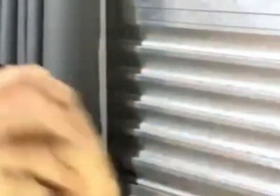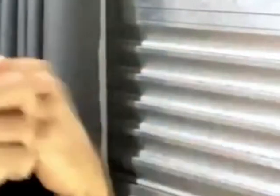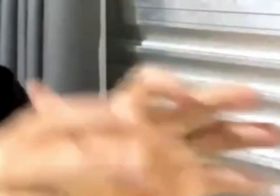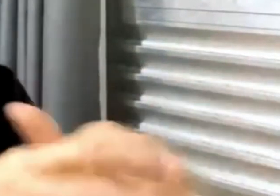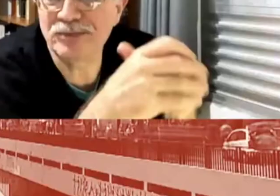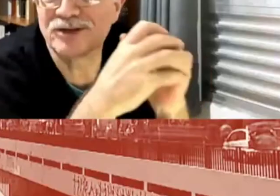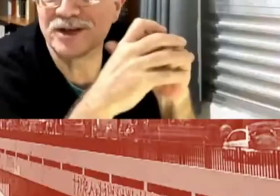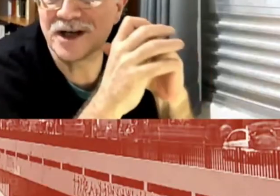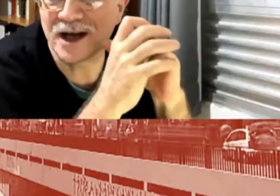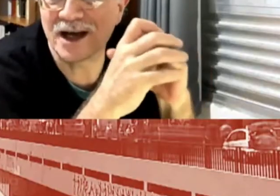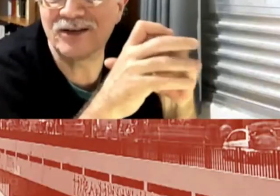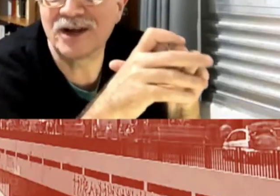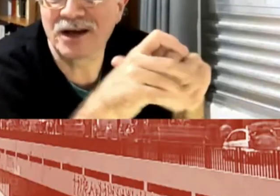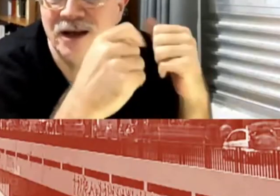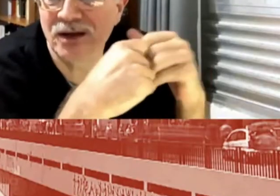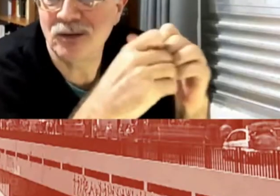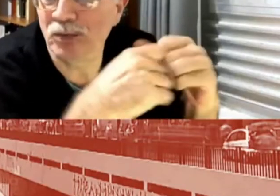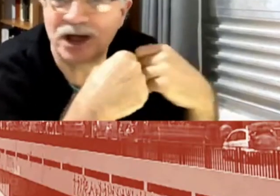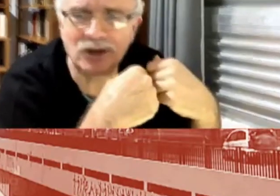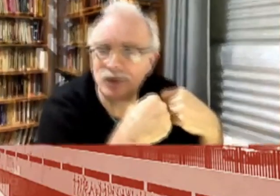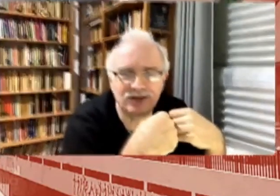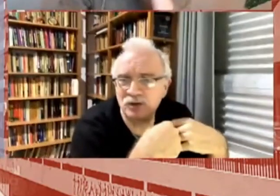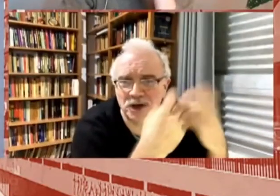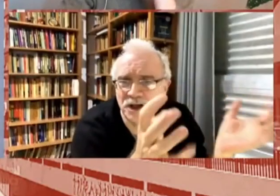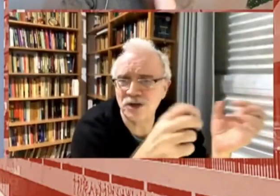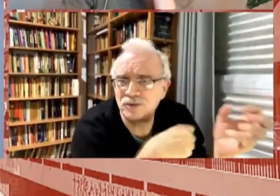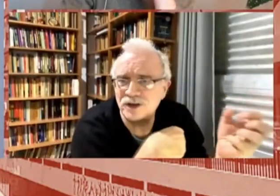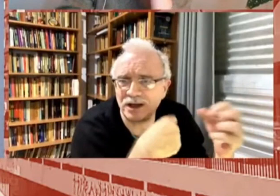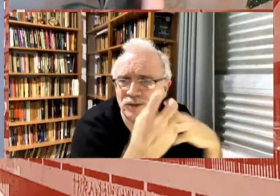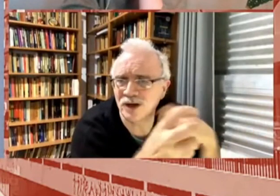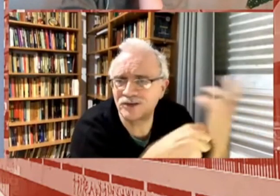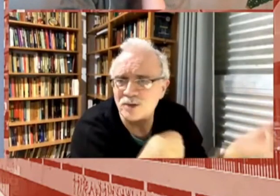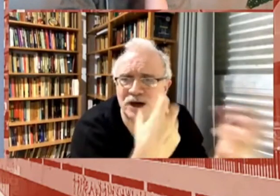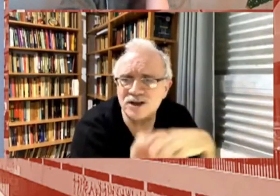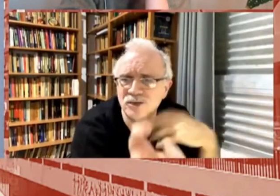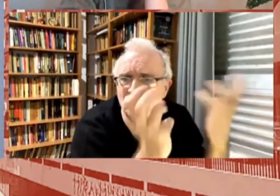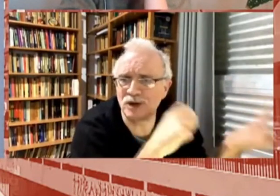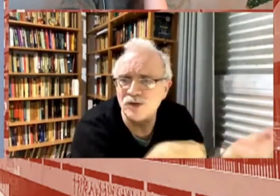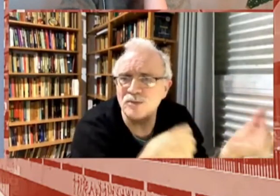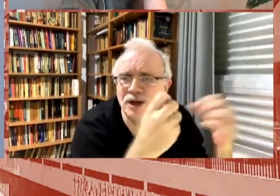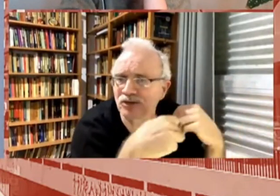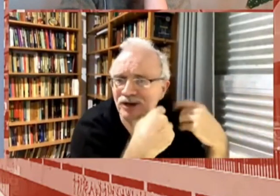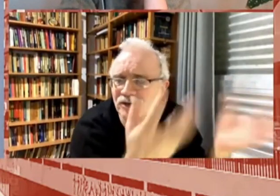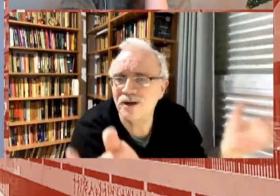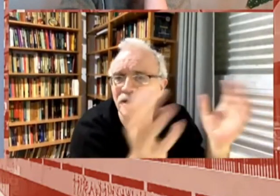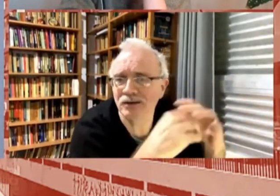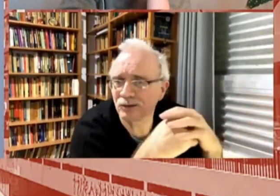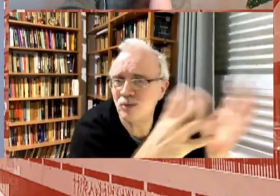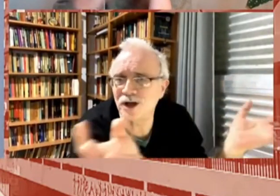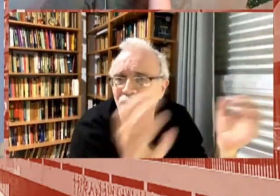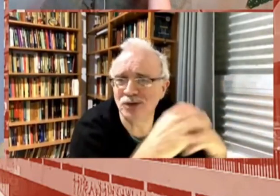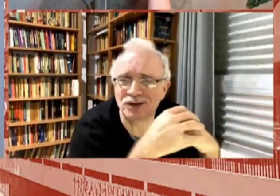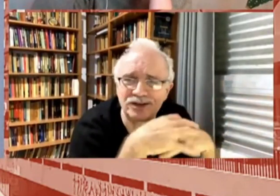movimentos sociais, movimentos sindicais. Né? Comunicadores inorgânicos, sem atuação em partidos ou em movimentos, mas né?